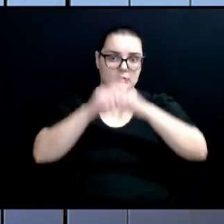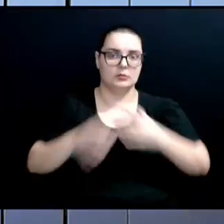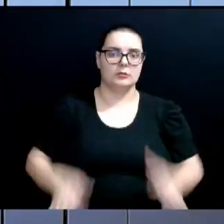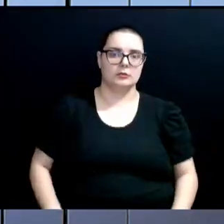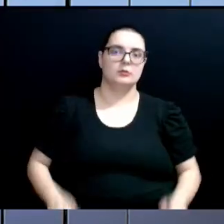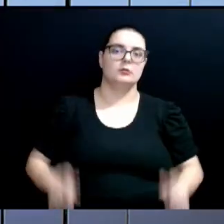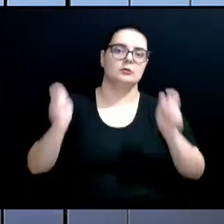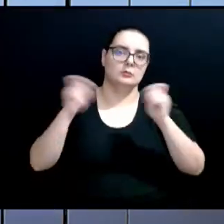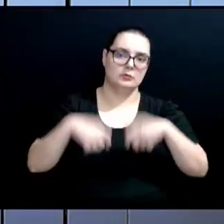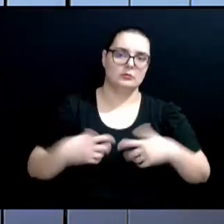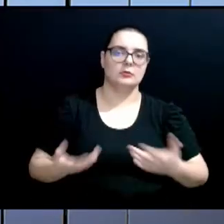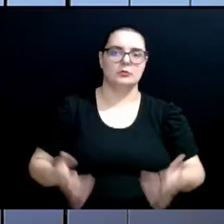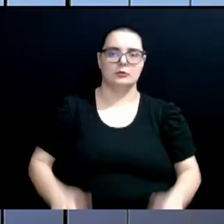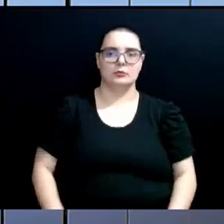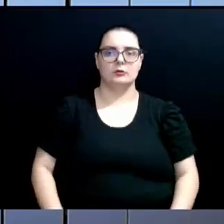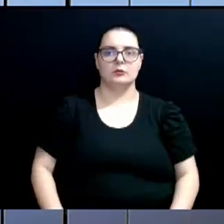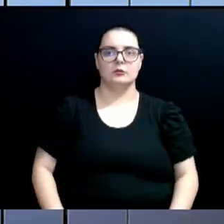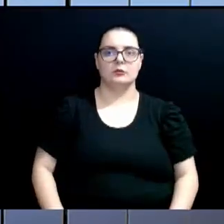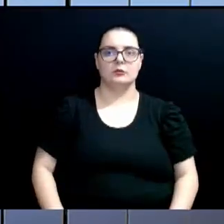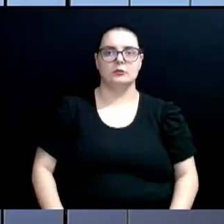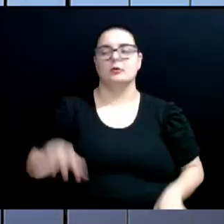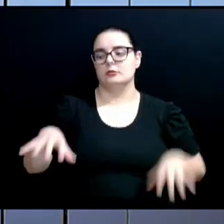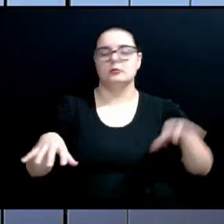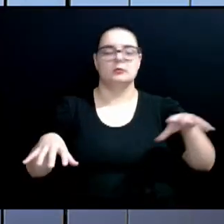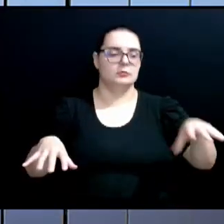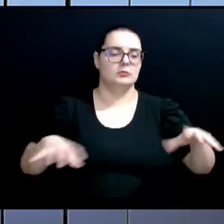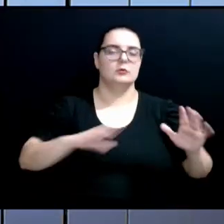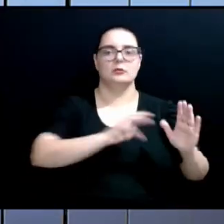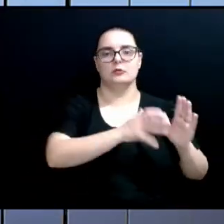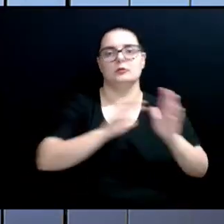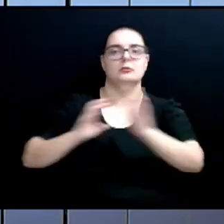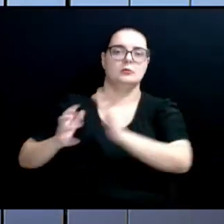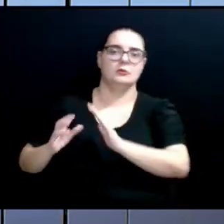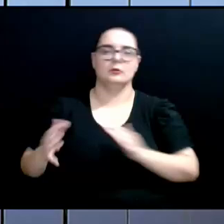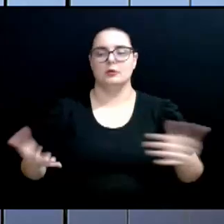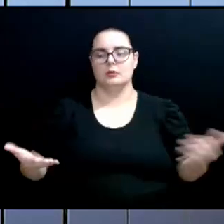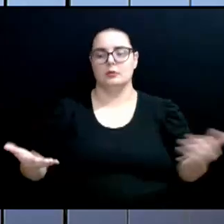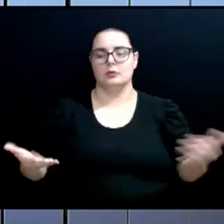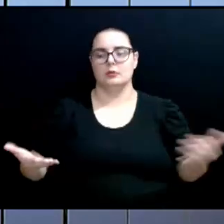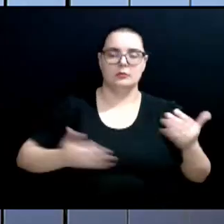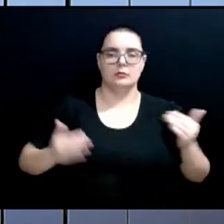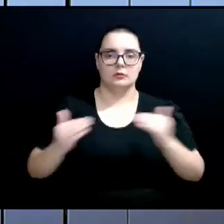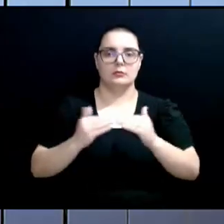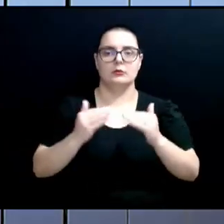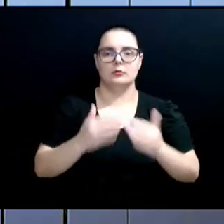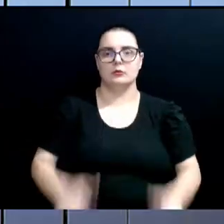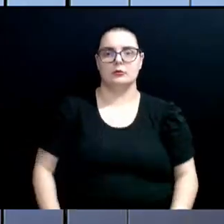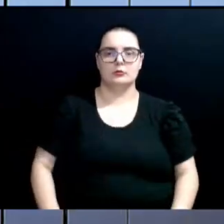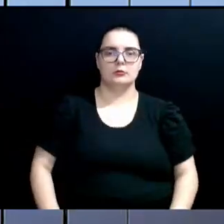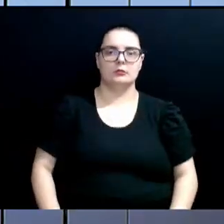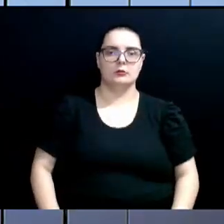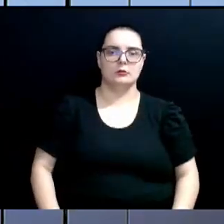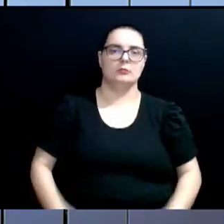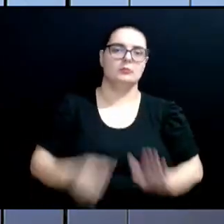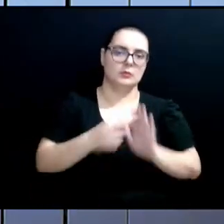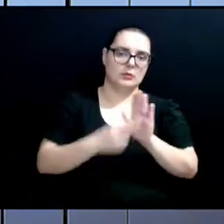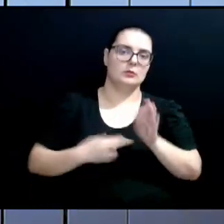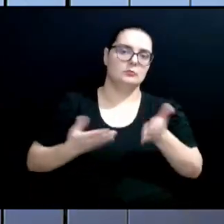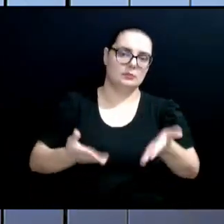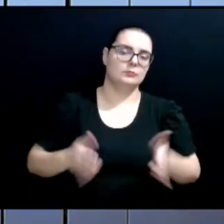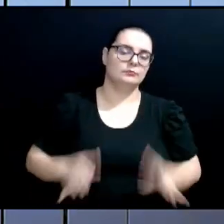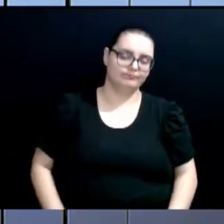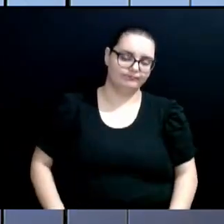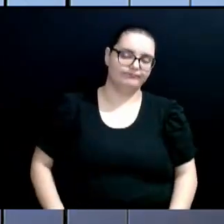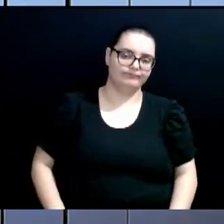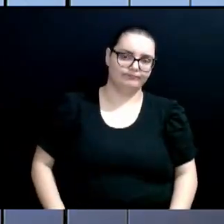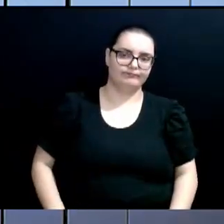as pessoas, os grupos, até os partidos políticos possam entrar em acordos, pelo menos sobre as regras do jogo. Então, o grave hoje